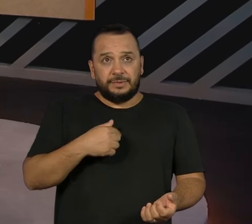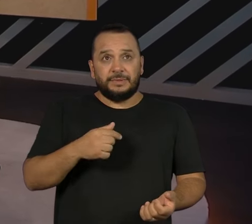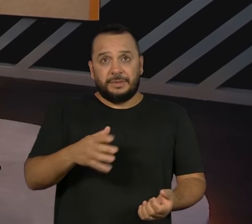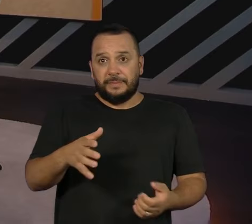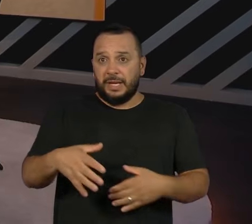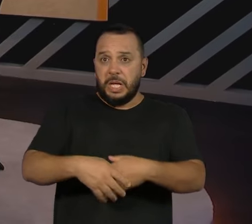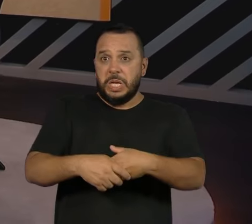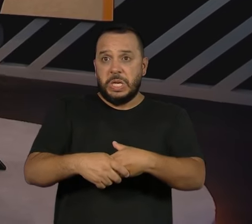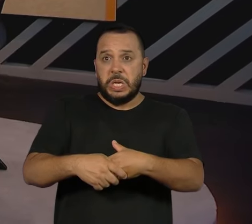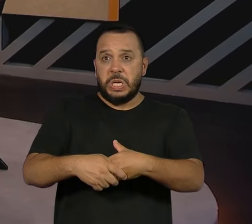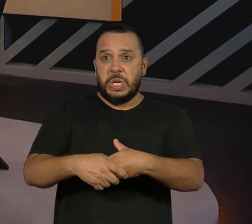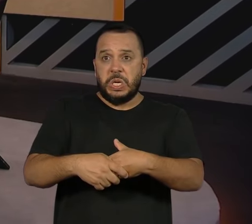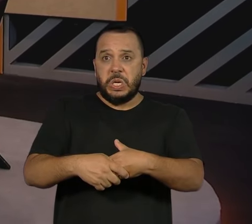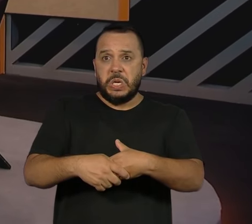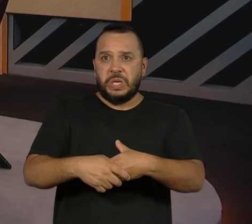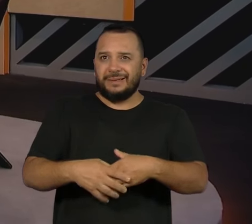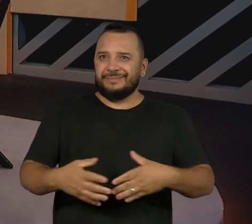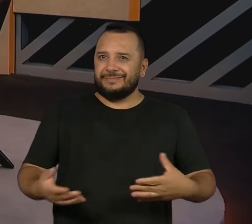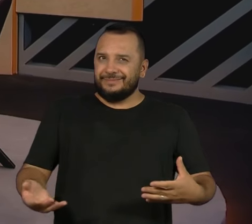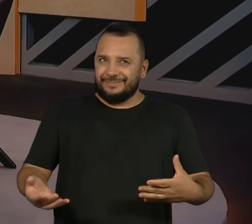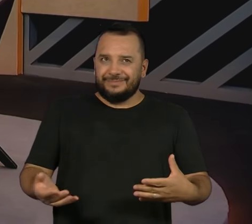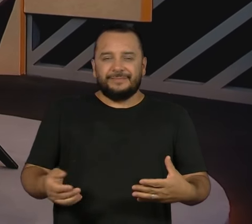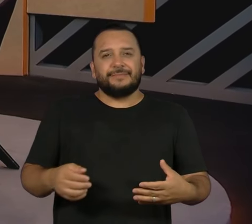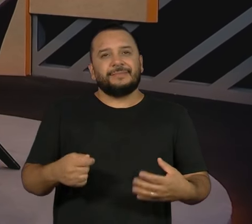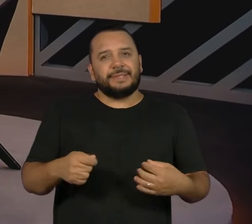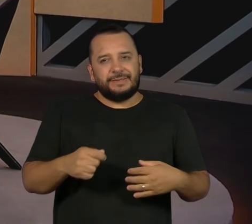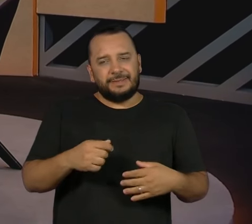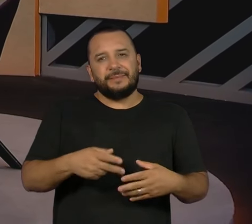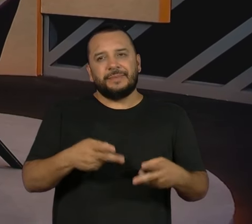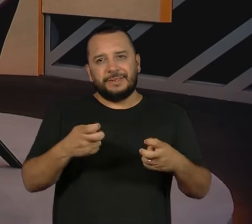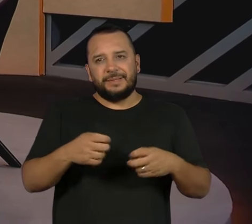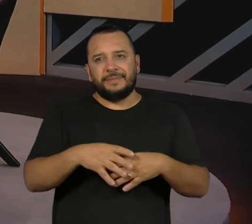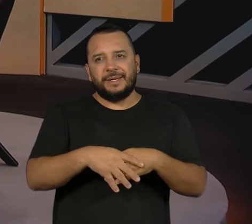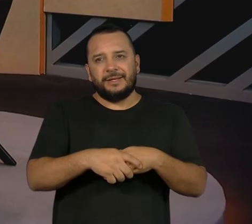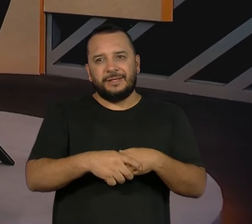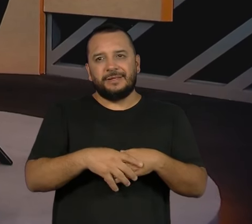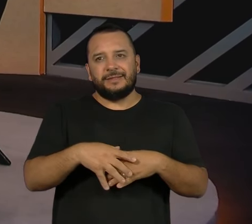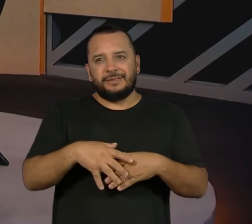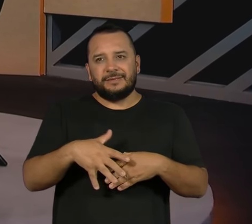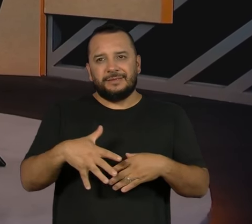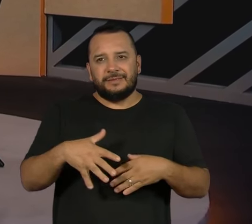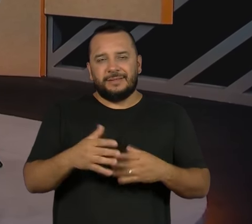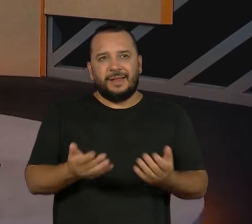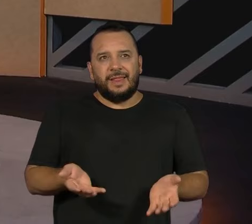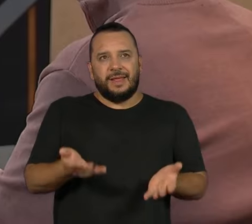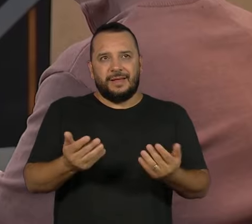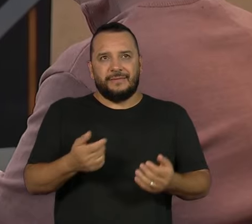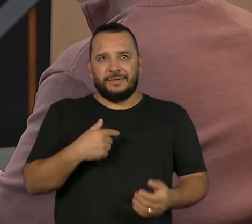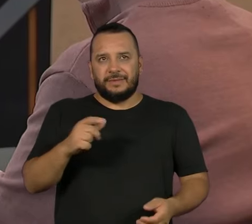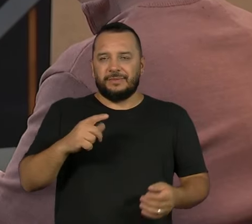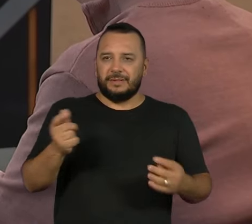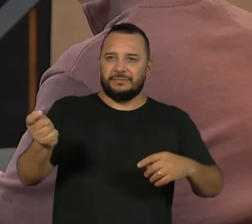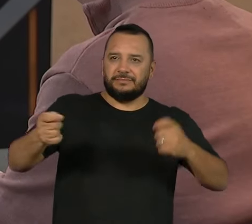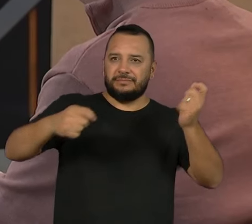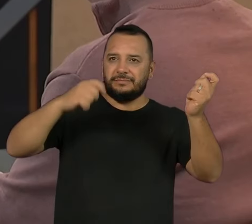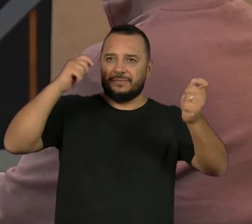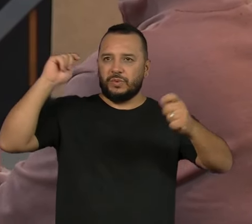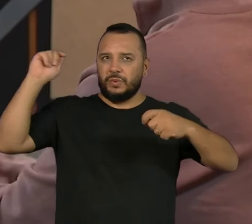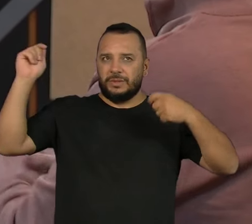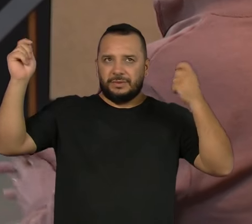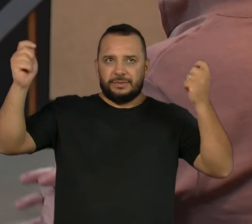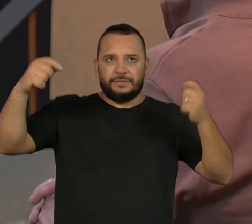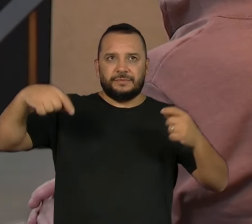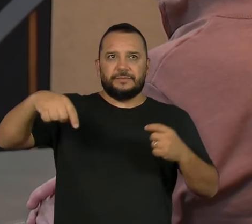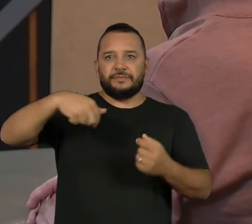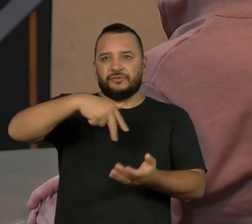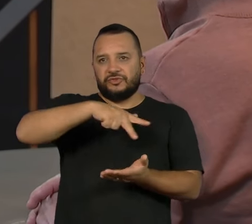não solta. Então, ele não tem as nuances. Então, você vai trabalhar com rotações, né,